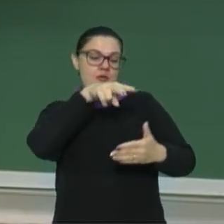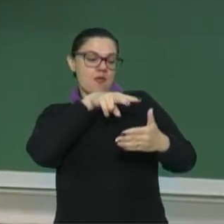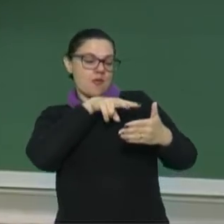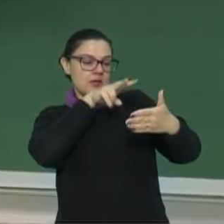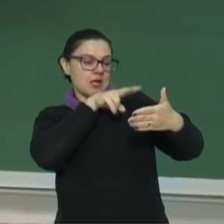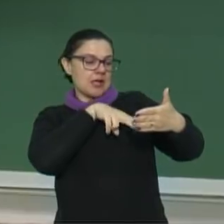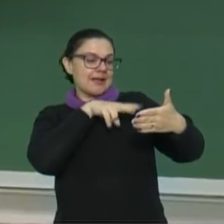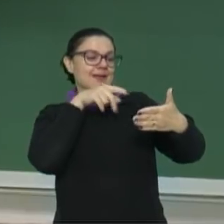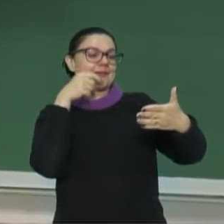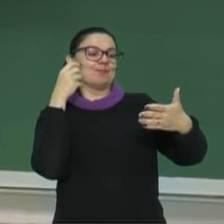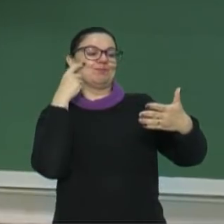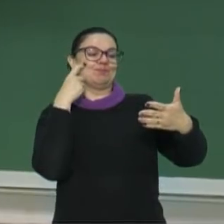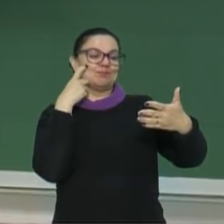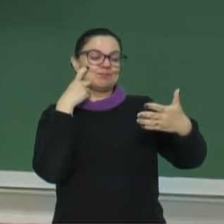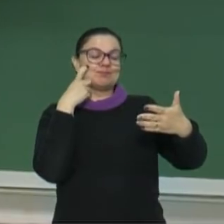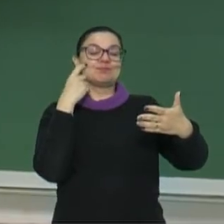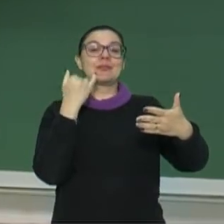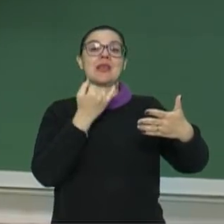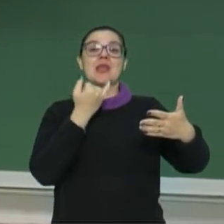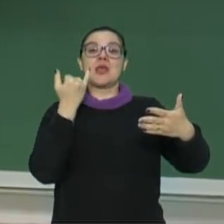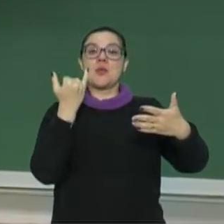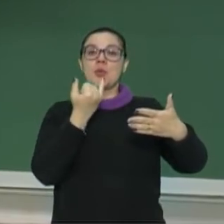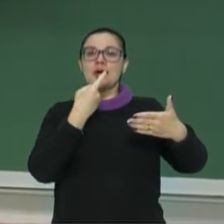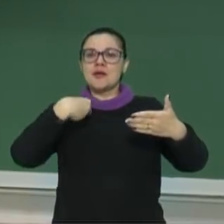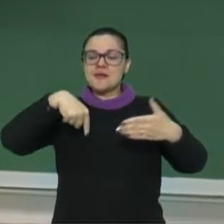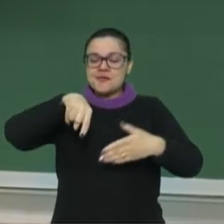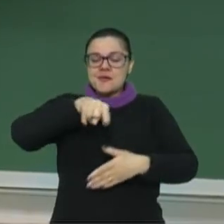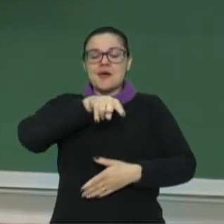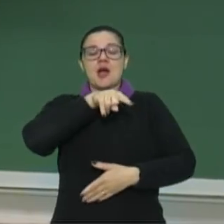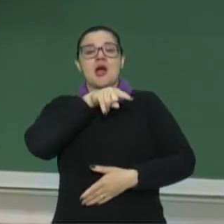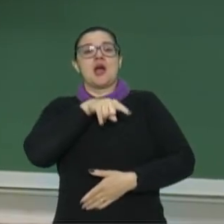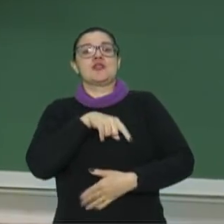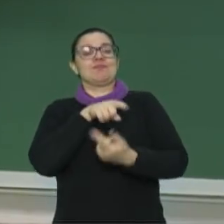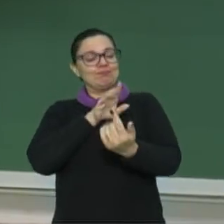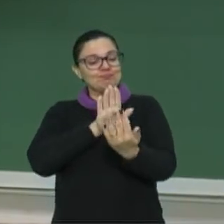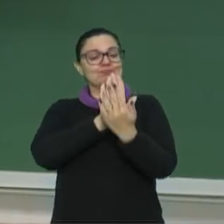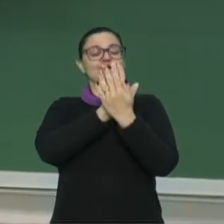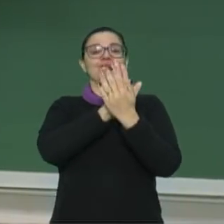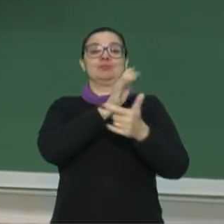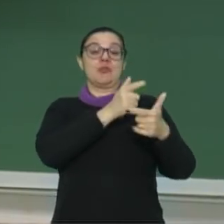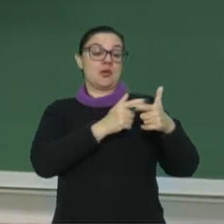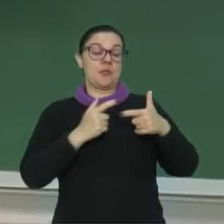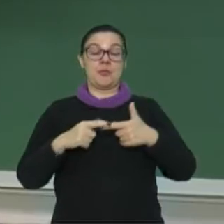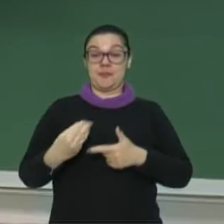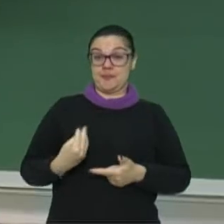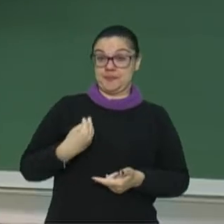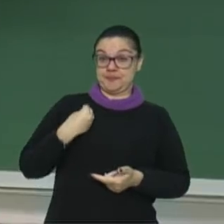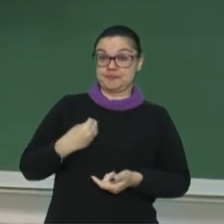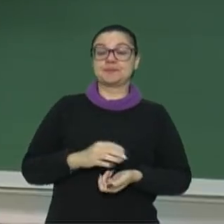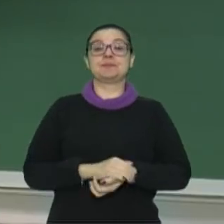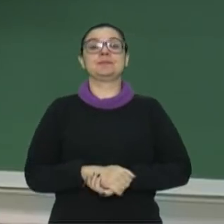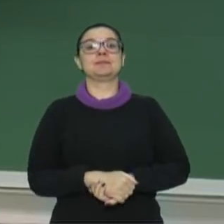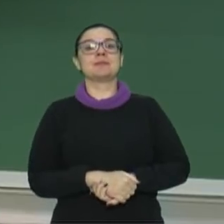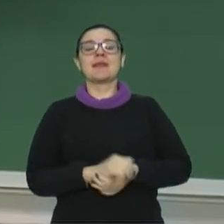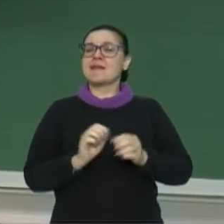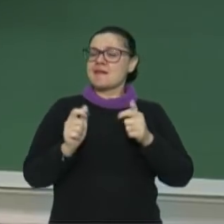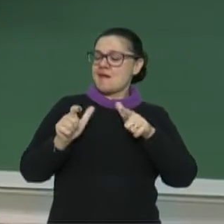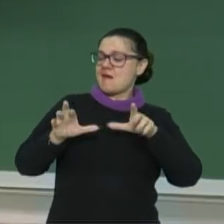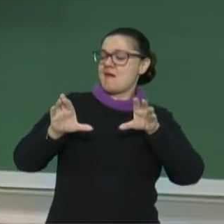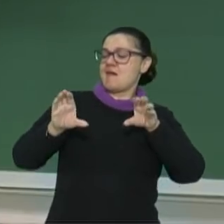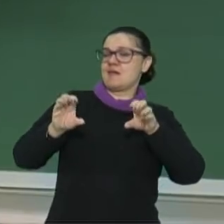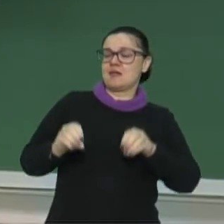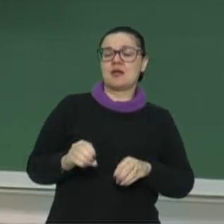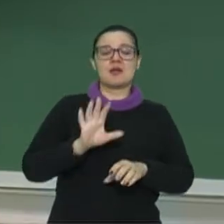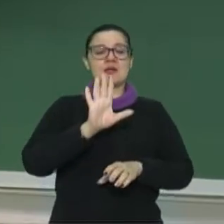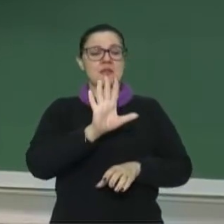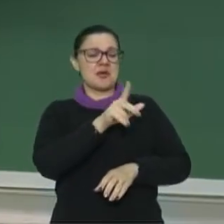a pensar? É importante a gente pensar sobre como nós enfrentamos as nossas coisas na nossa vida, né? Claro, aí você pode